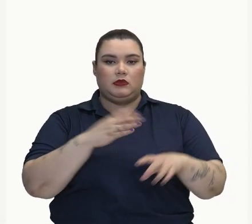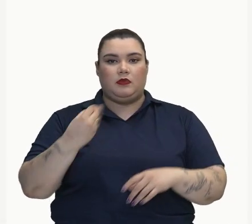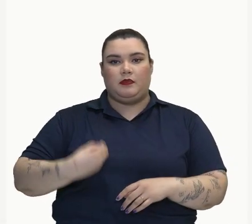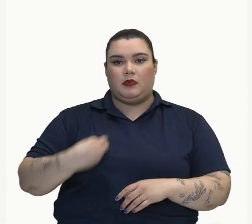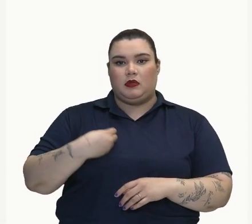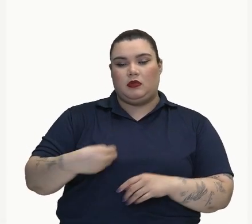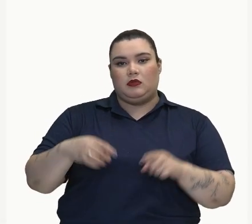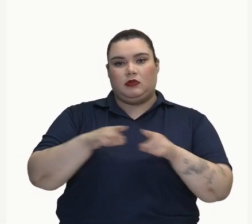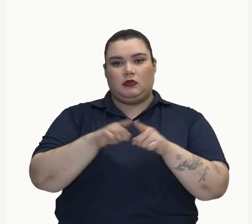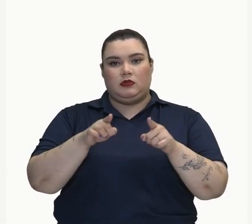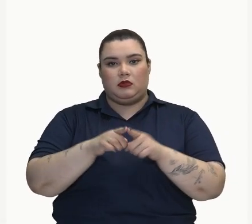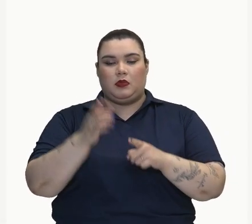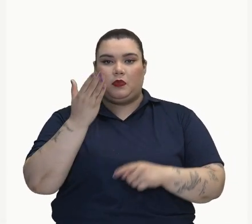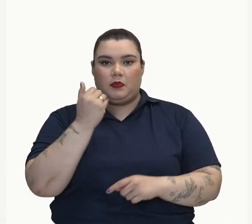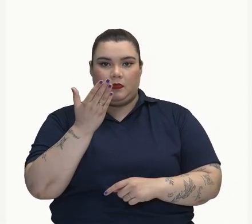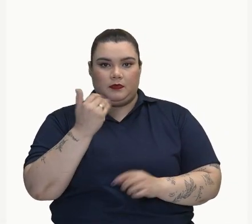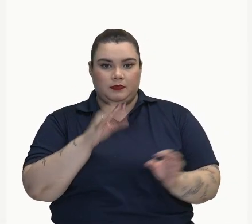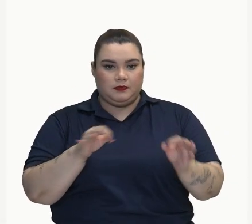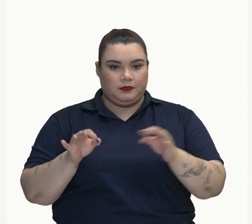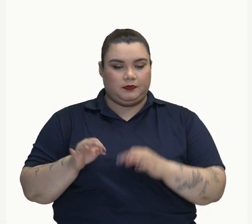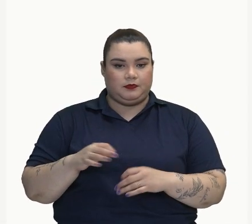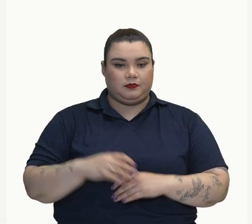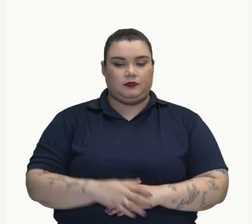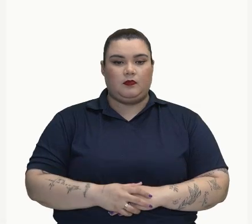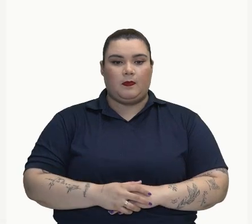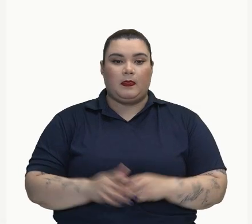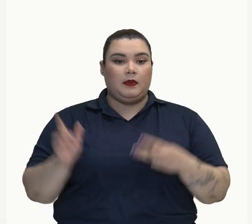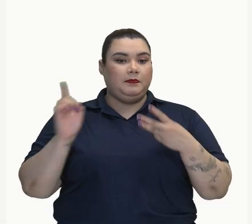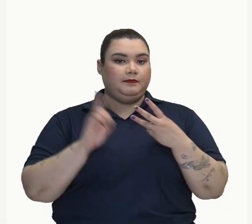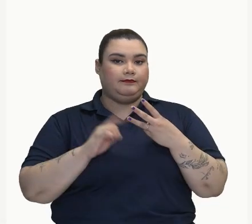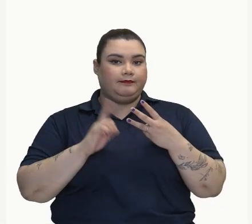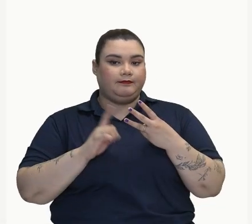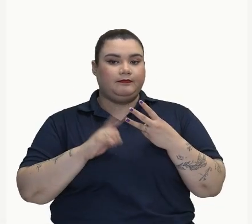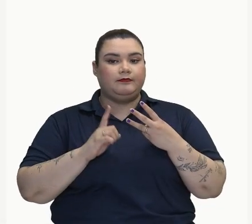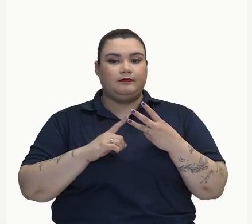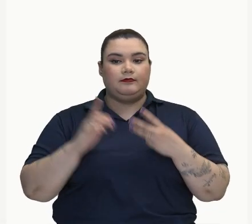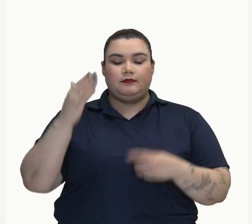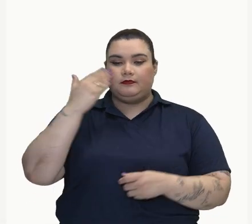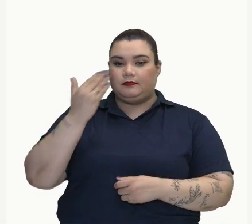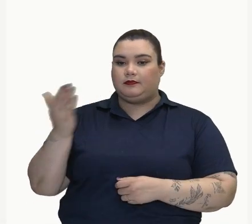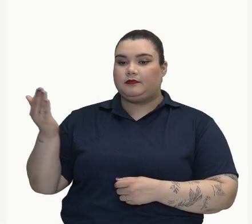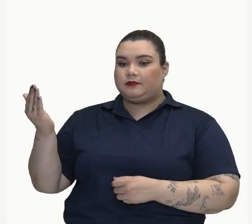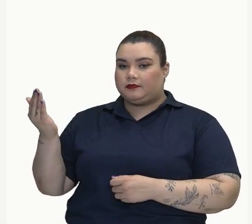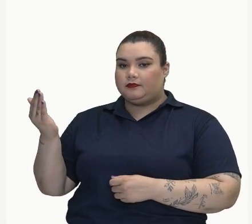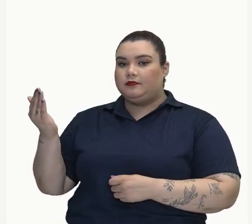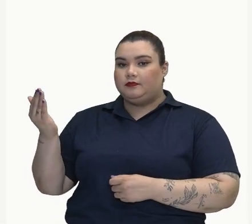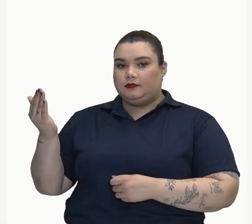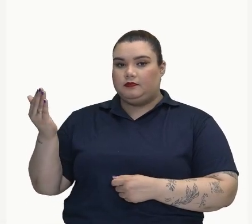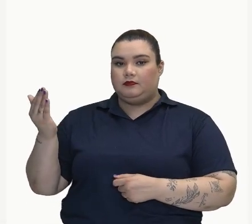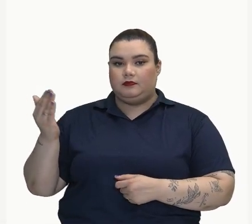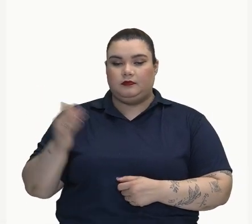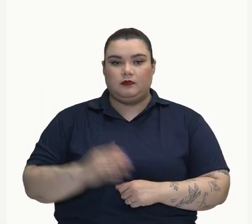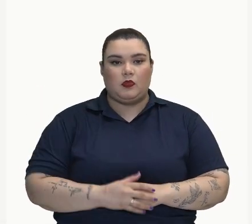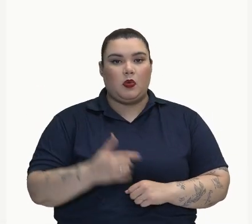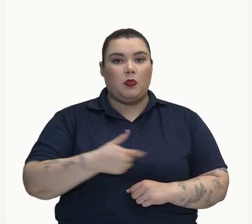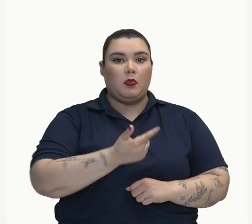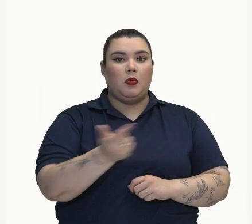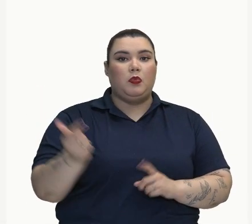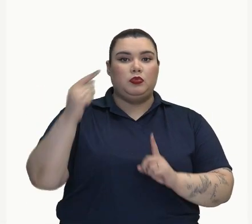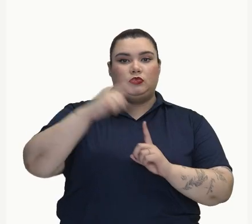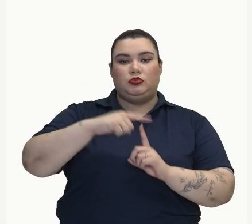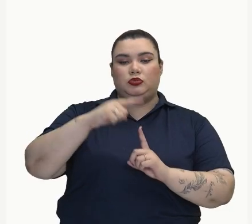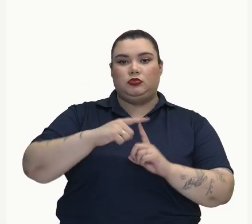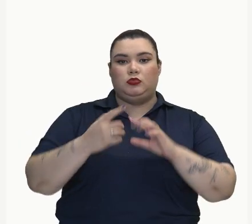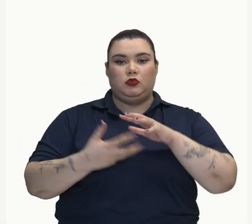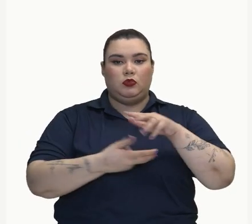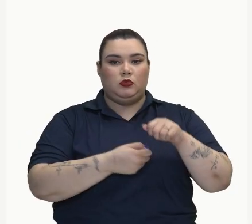até mesmo a comida. Passando então para a terceira forma de globalização proposta pelo Milton Santos, a gente chega